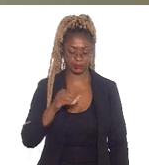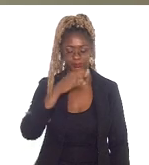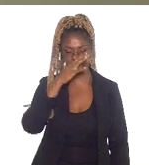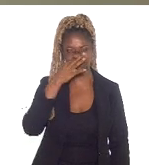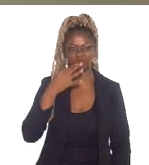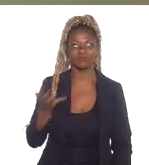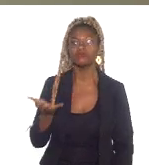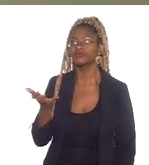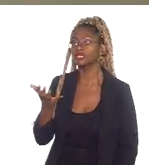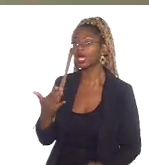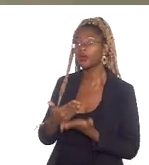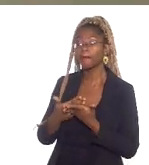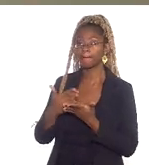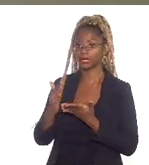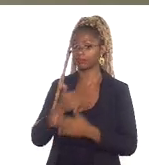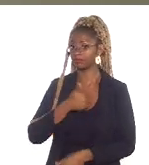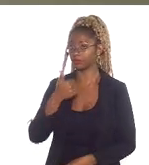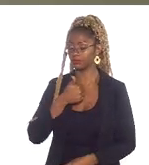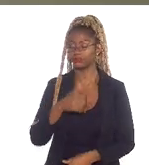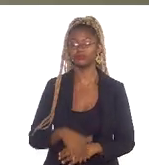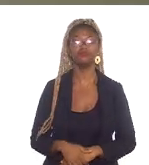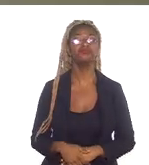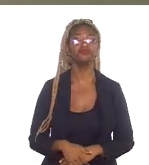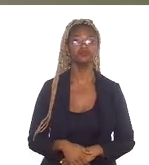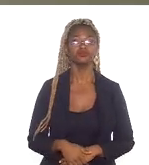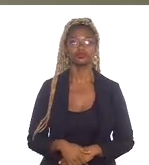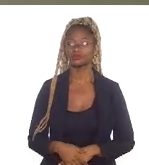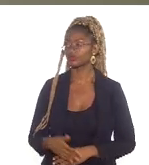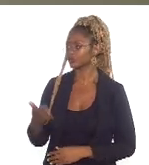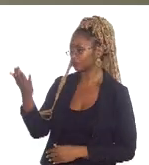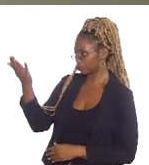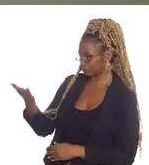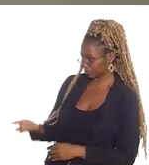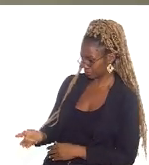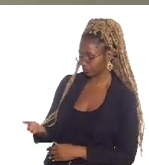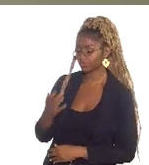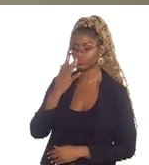gostaria, inicialmente, que Vossa Senhoria